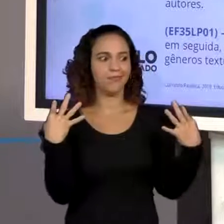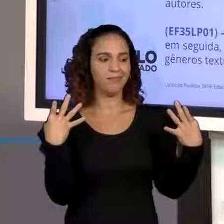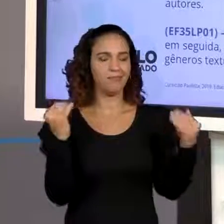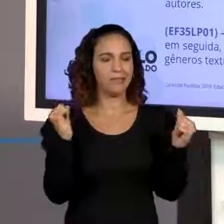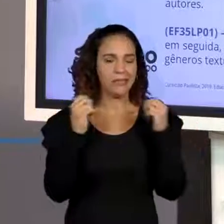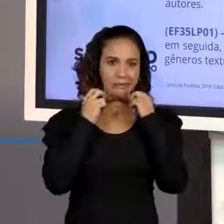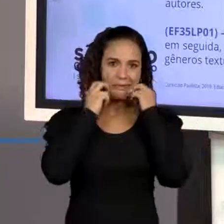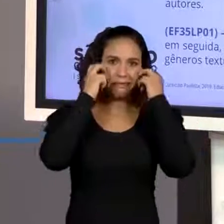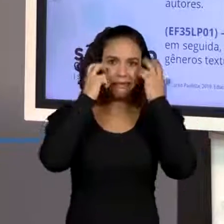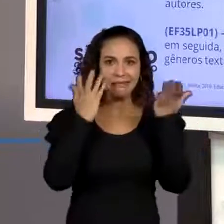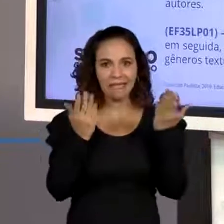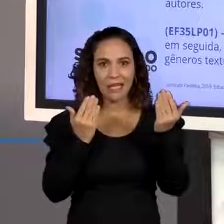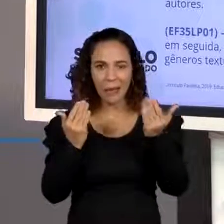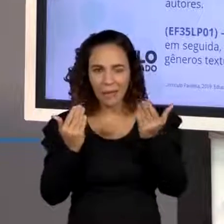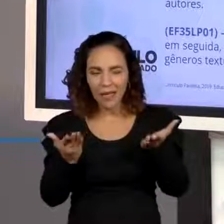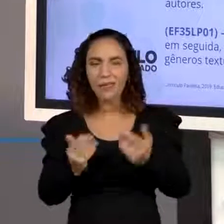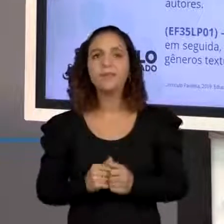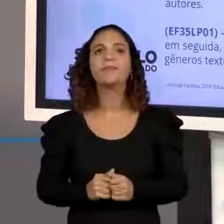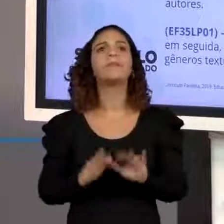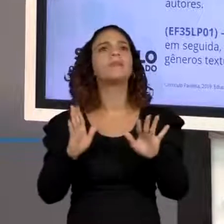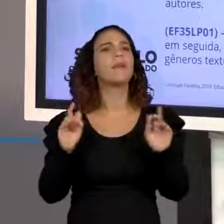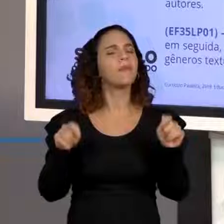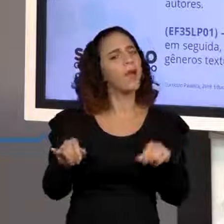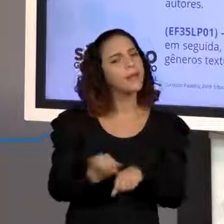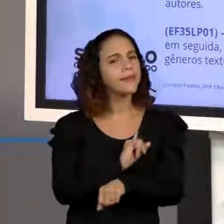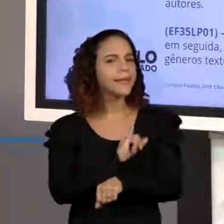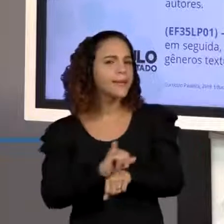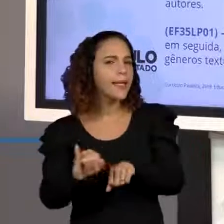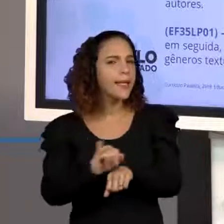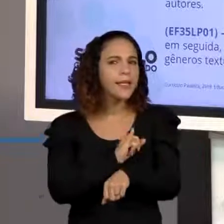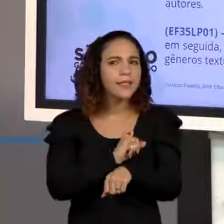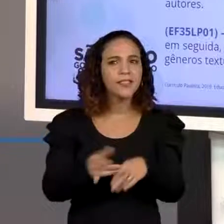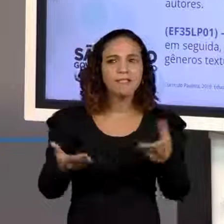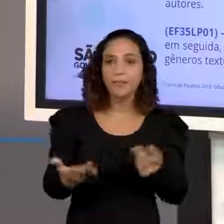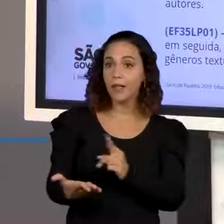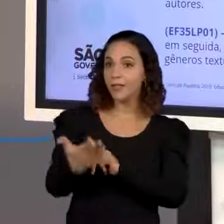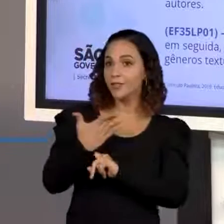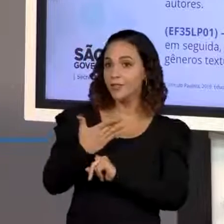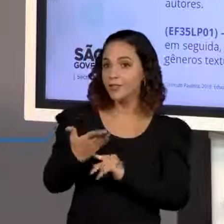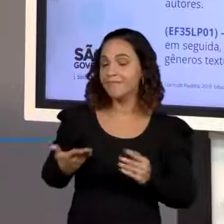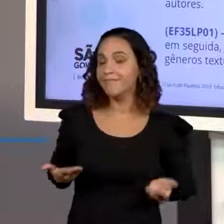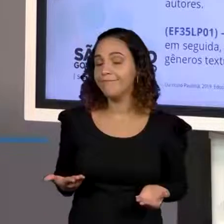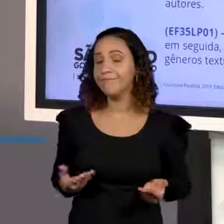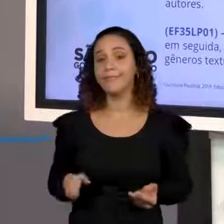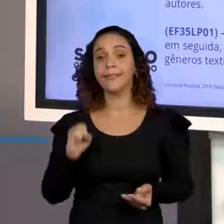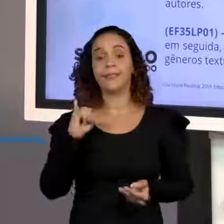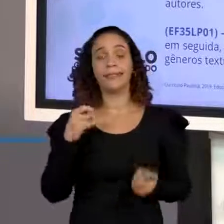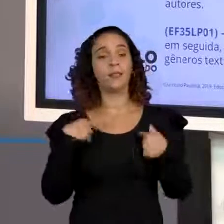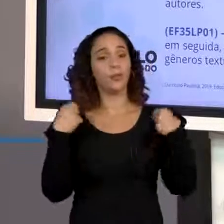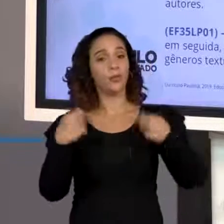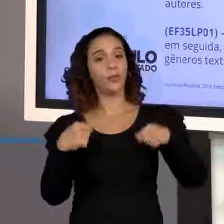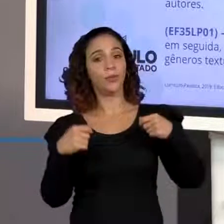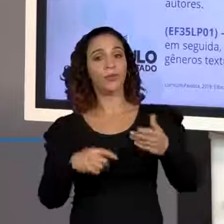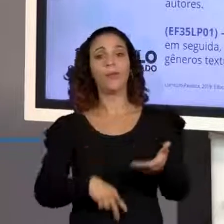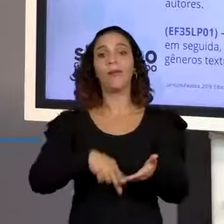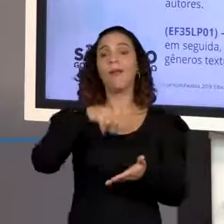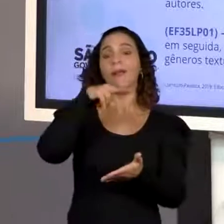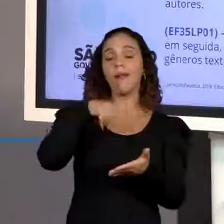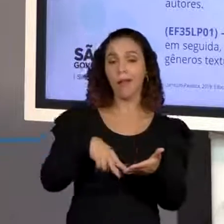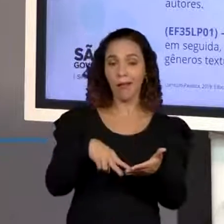fazer alguma estratégia que pode me ajudar aí no dia a dia aí, e quando eu precisar ler em voz alta eu